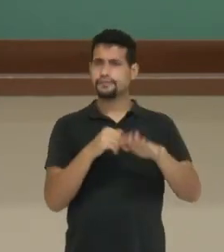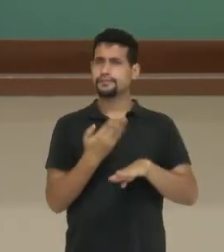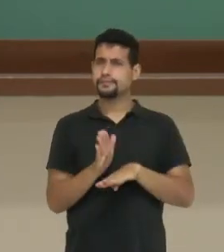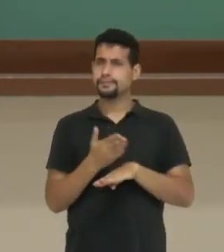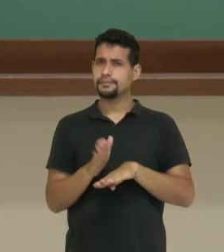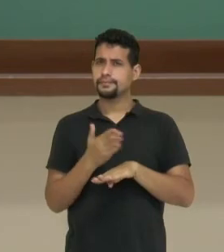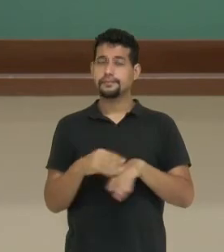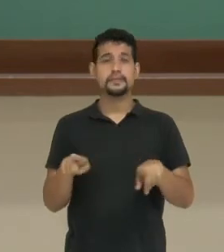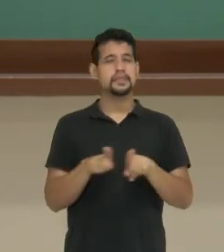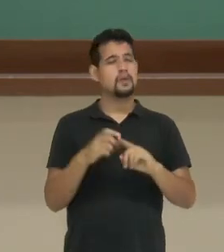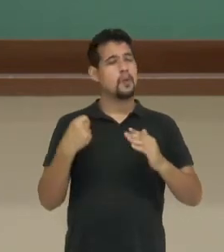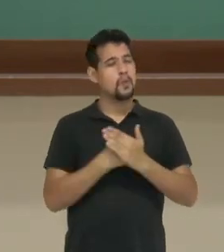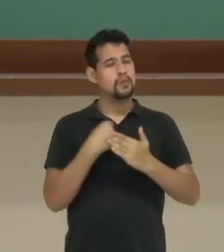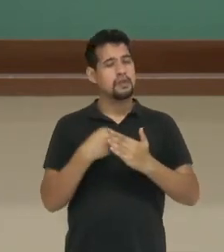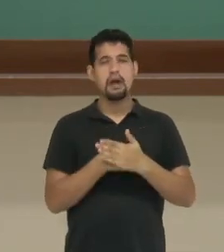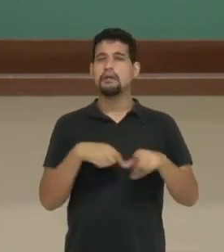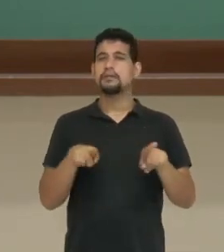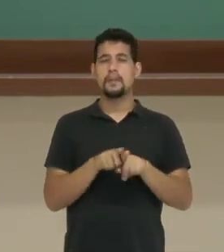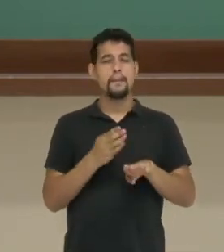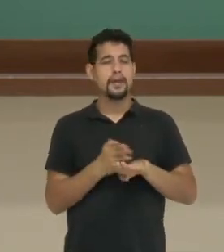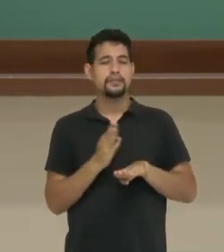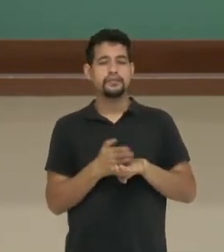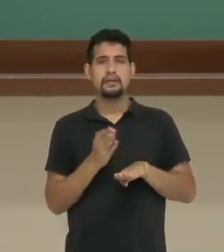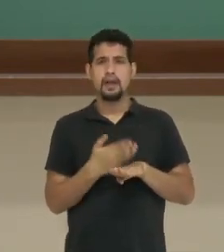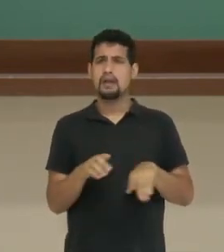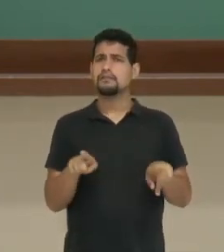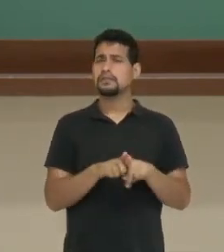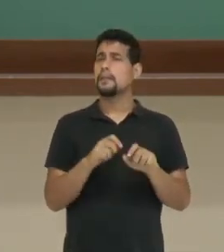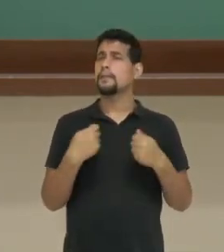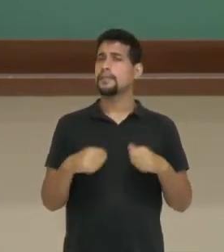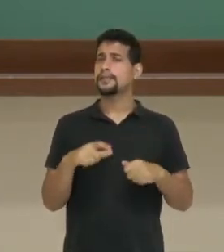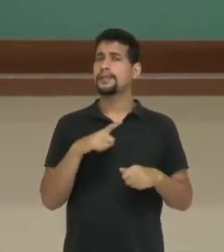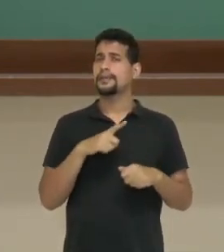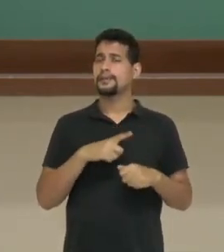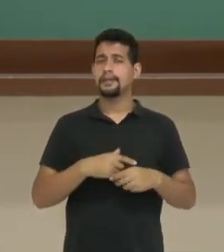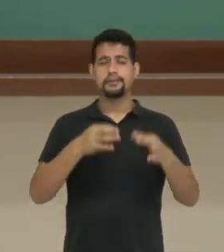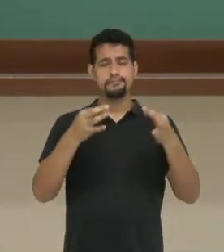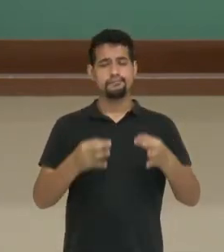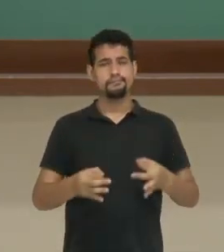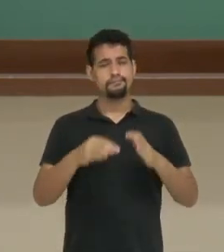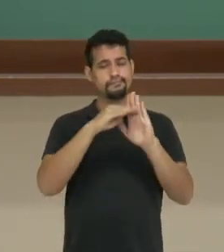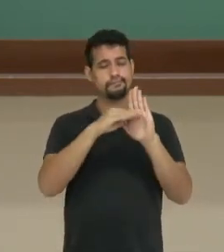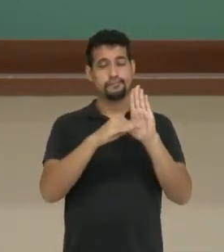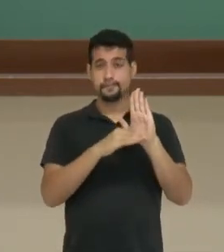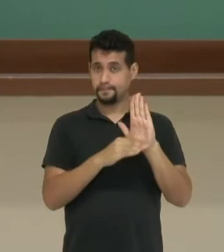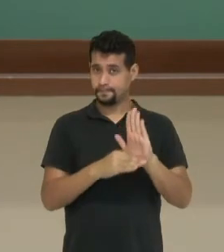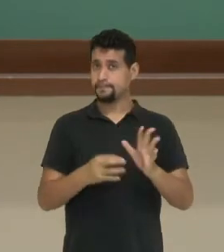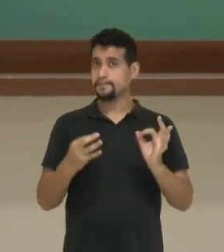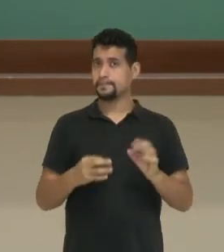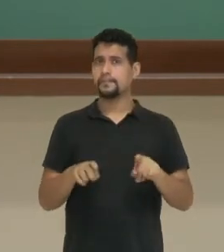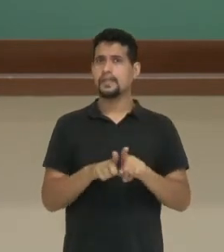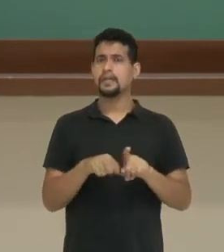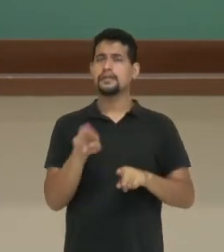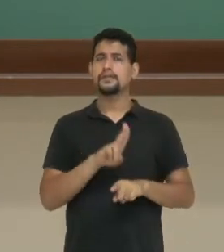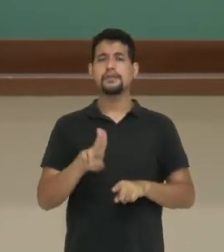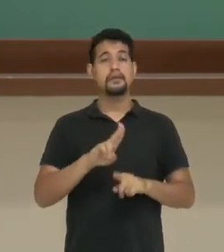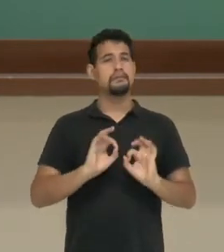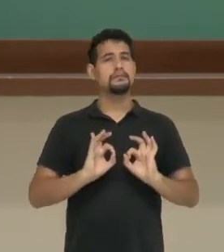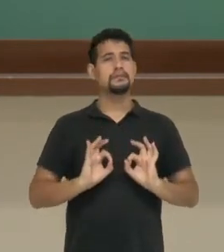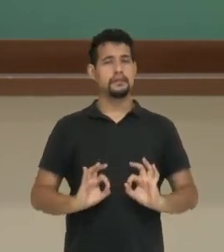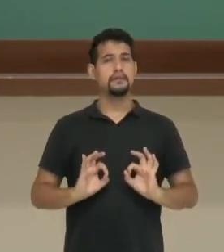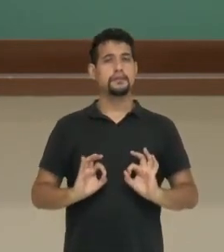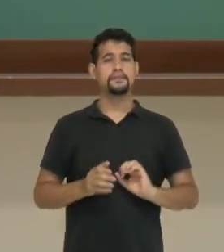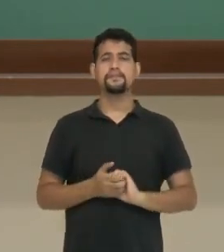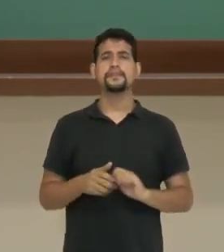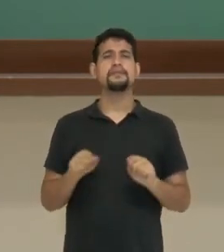né, lutar e praticar, você também tem que ter essa disciplina, esse controle emocional de agir corretamente,